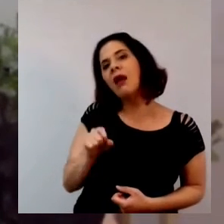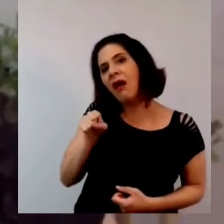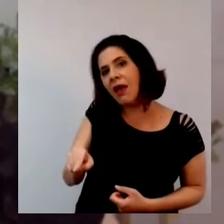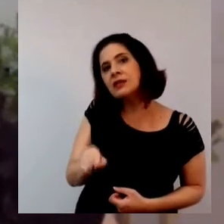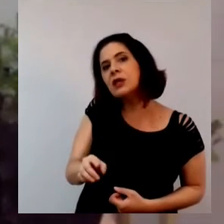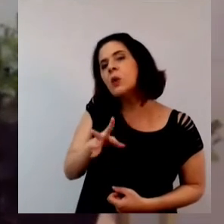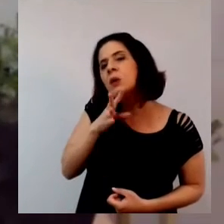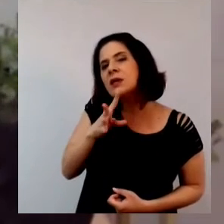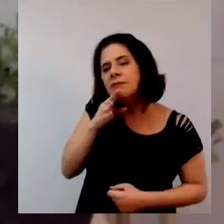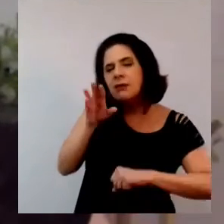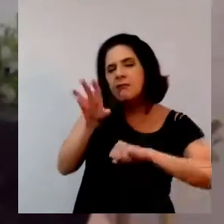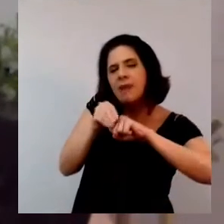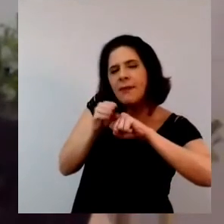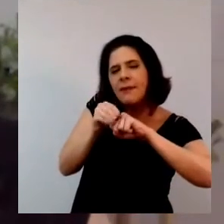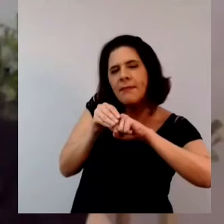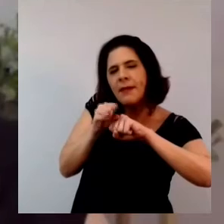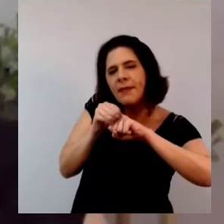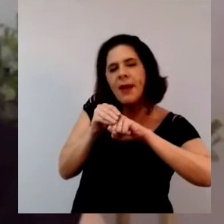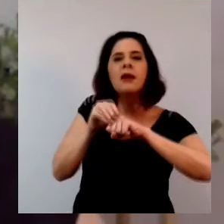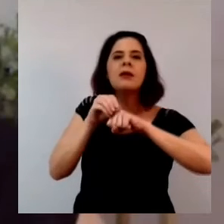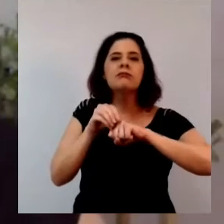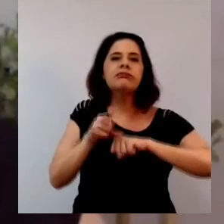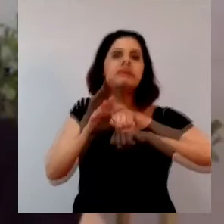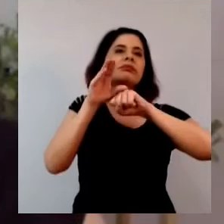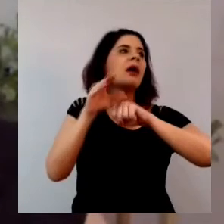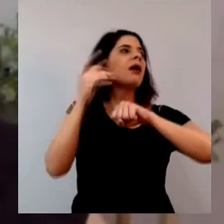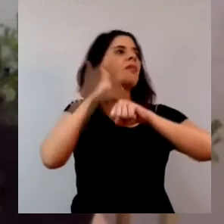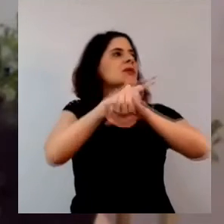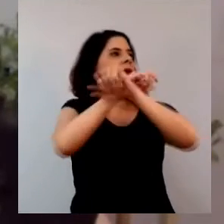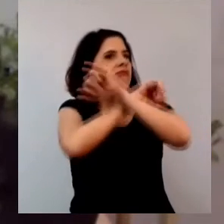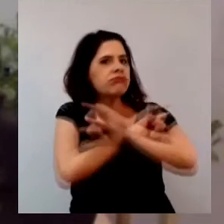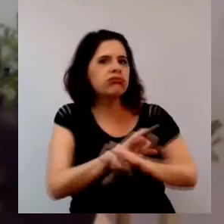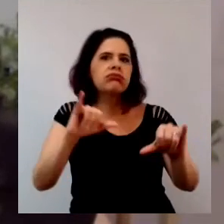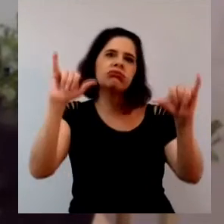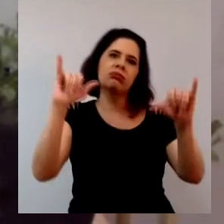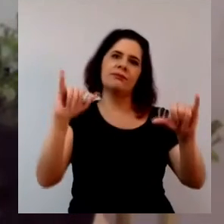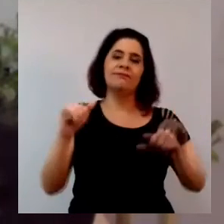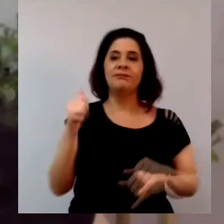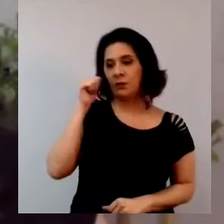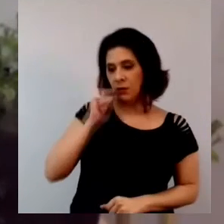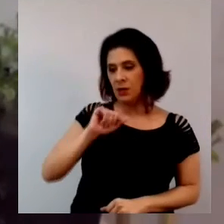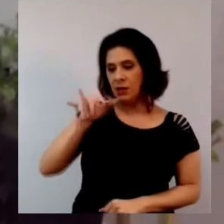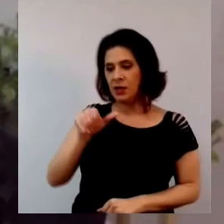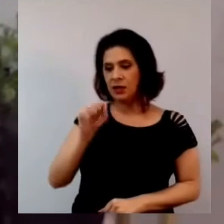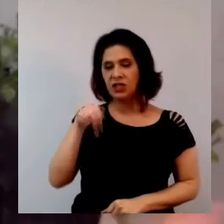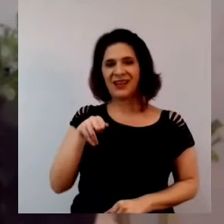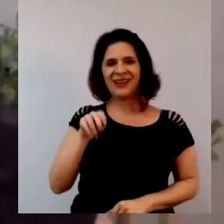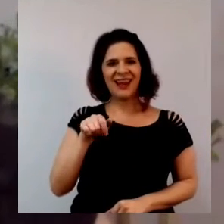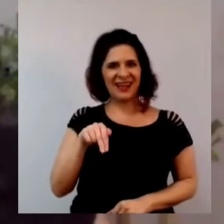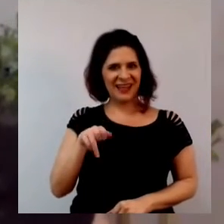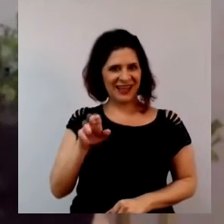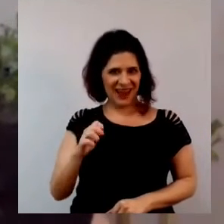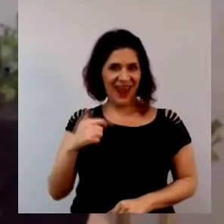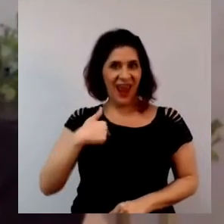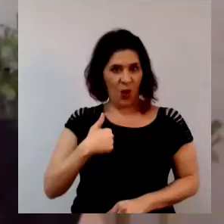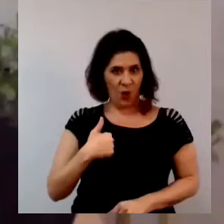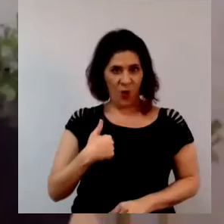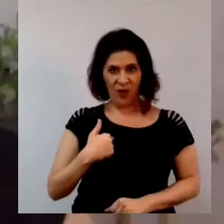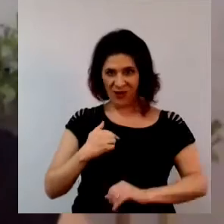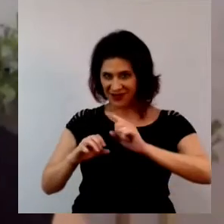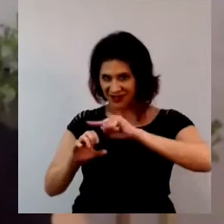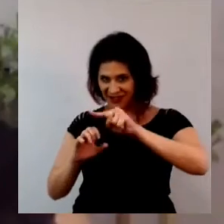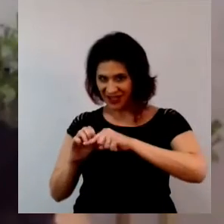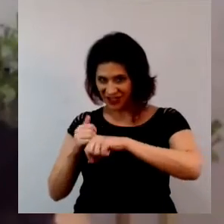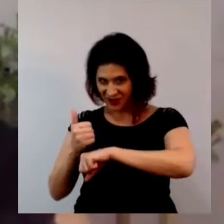está saindo da doutora Jaqueline Góes como cientista, mas está passando para a população, que dali vai propagar. Eu sei